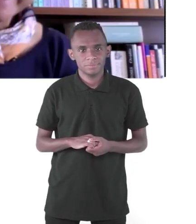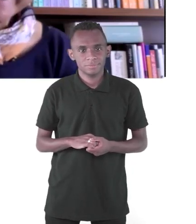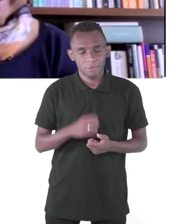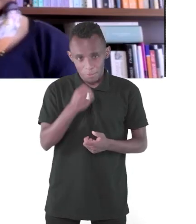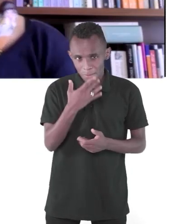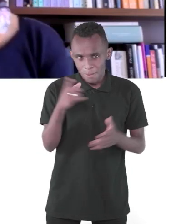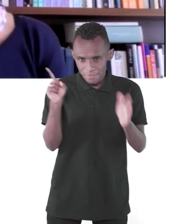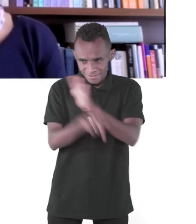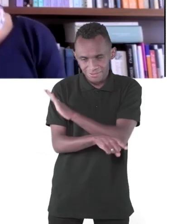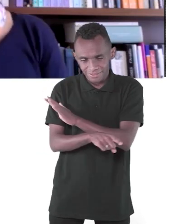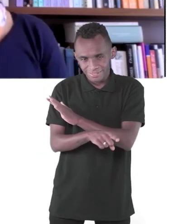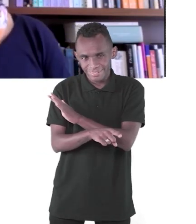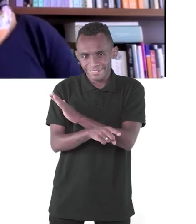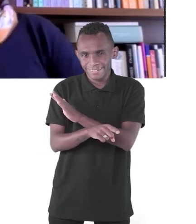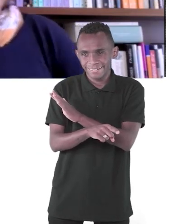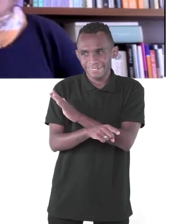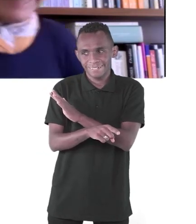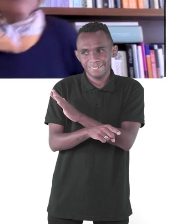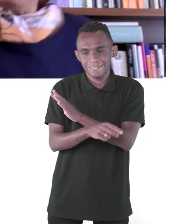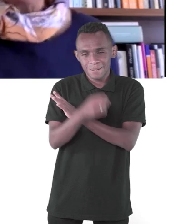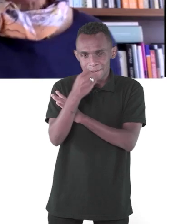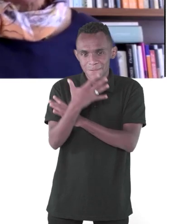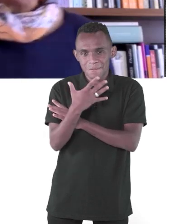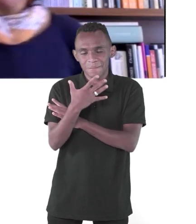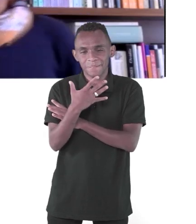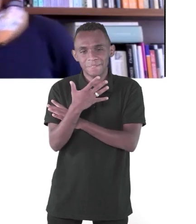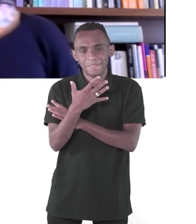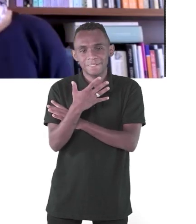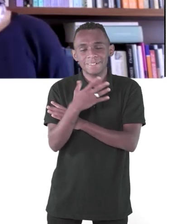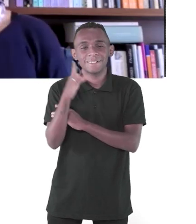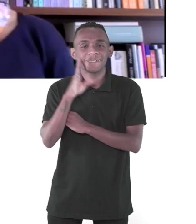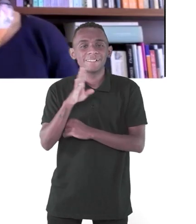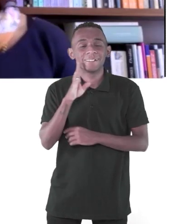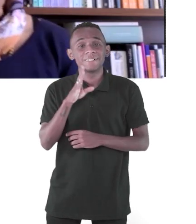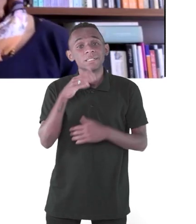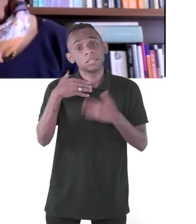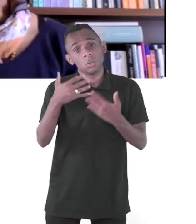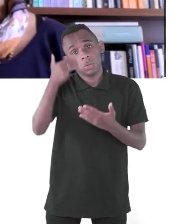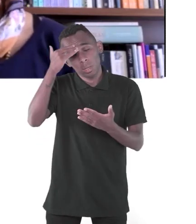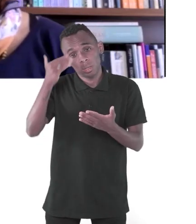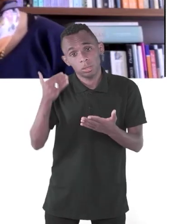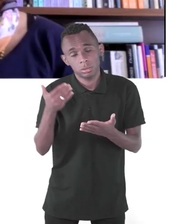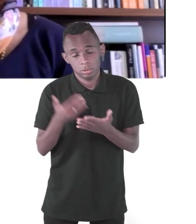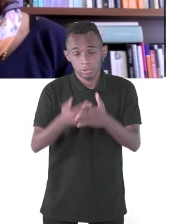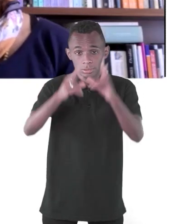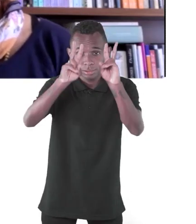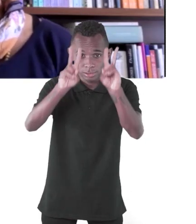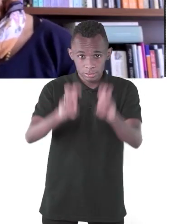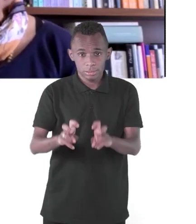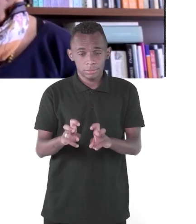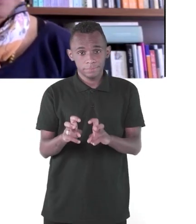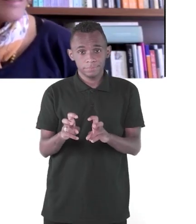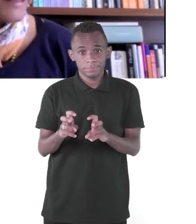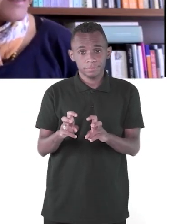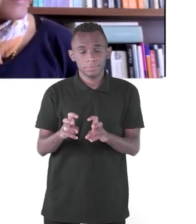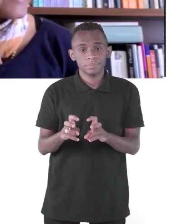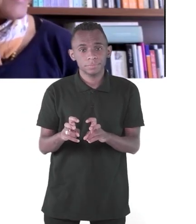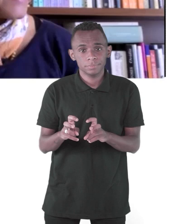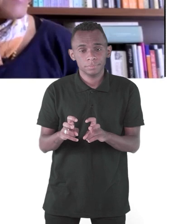Foi elegante na pergunta? Muito elegante. Eu acho que esse